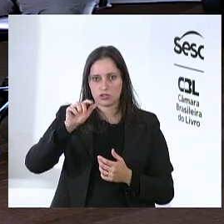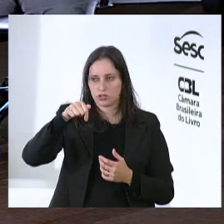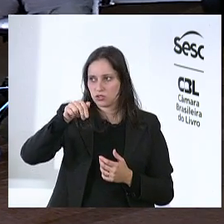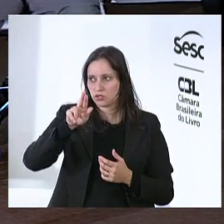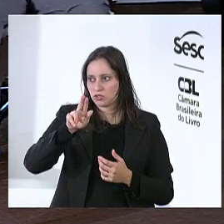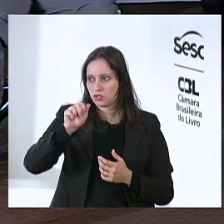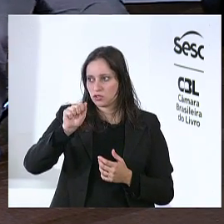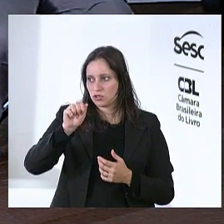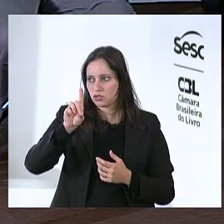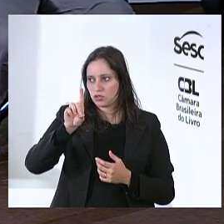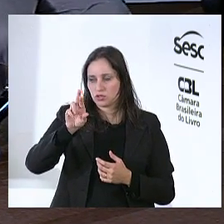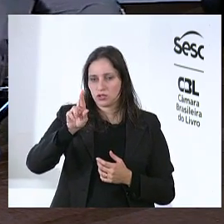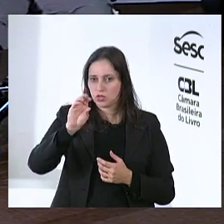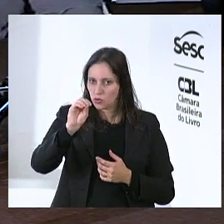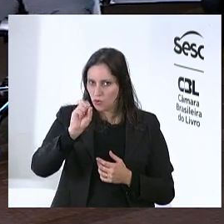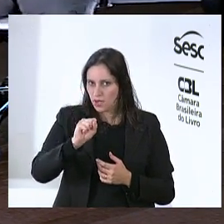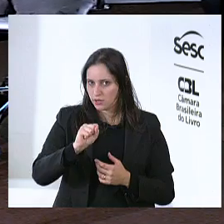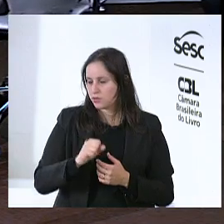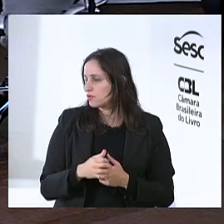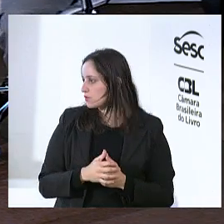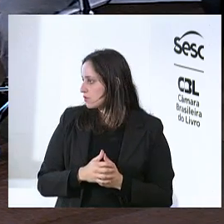Tudo bem. Legal.